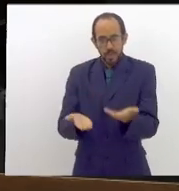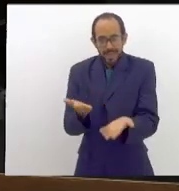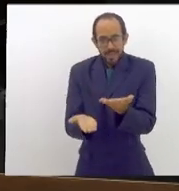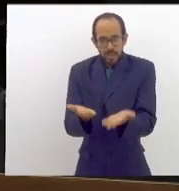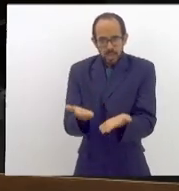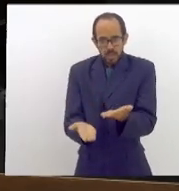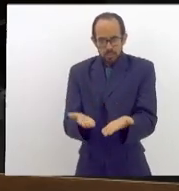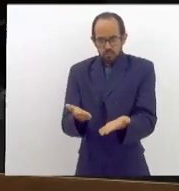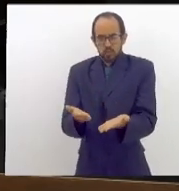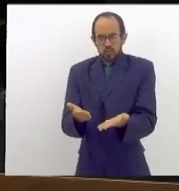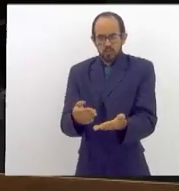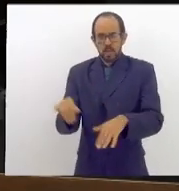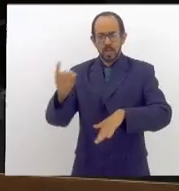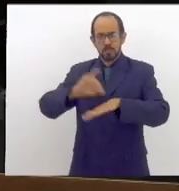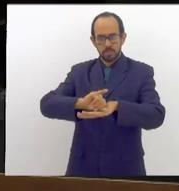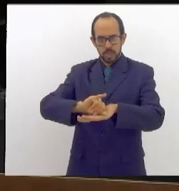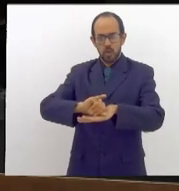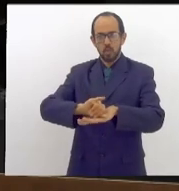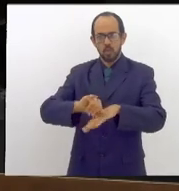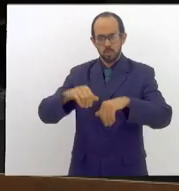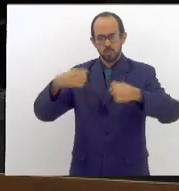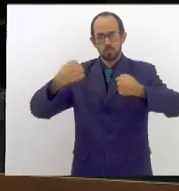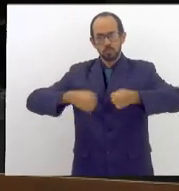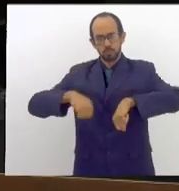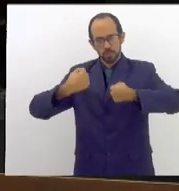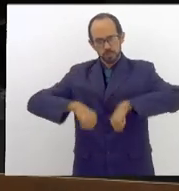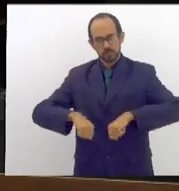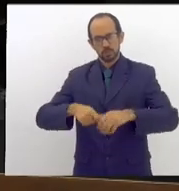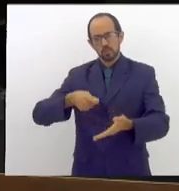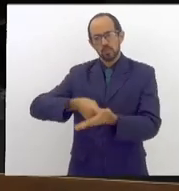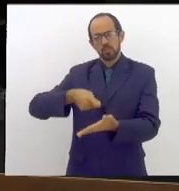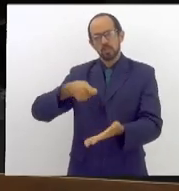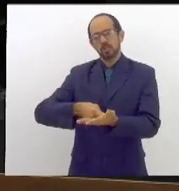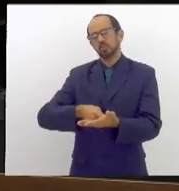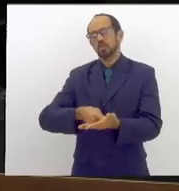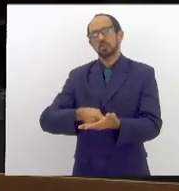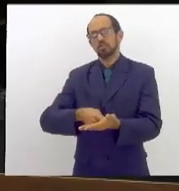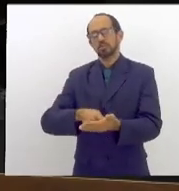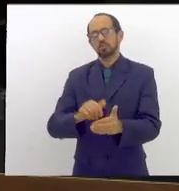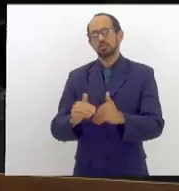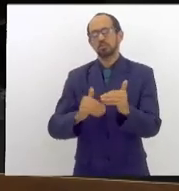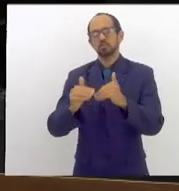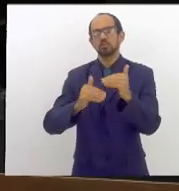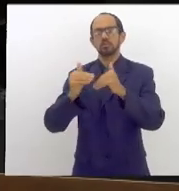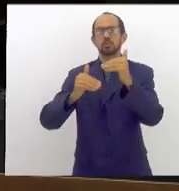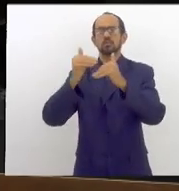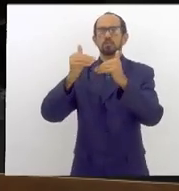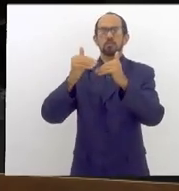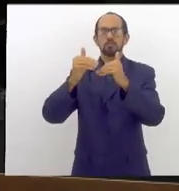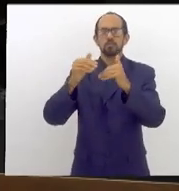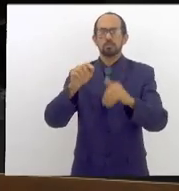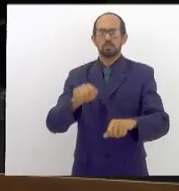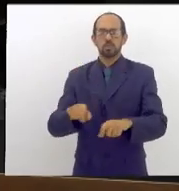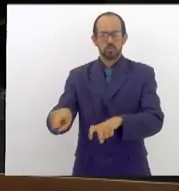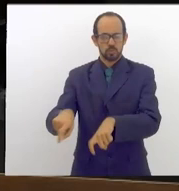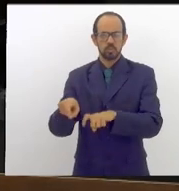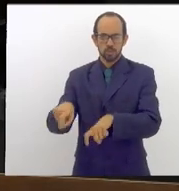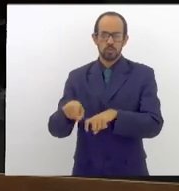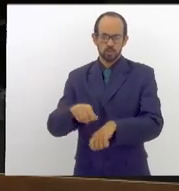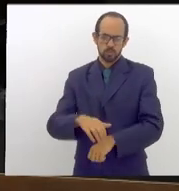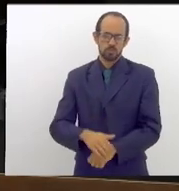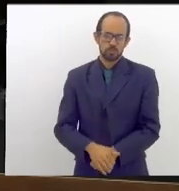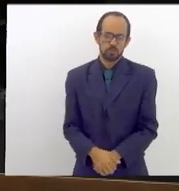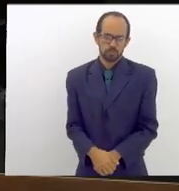metropolitana passa necessário e Obrigatoriamente pelo desenvolvimento do interior